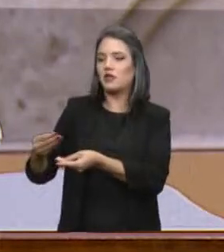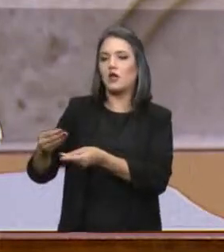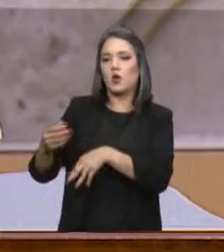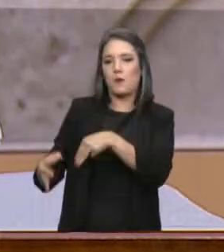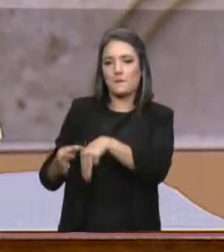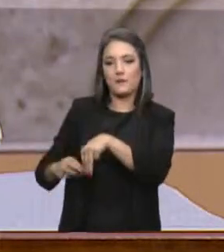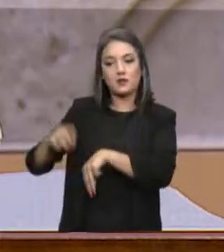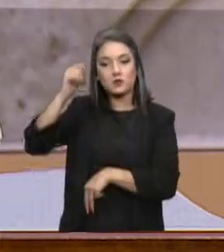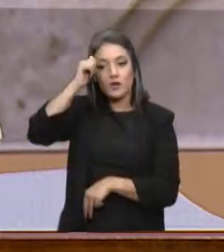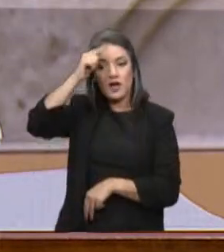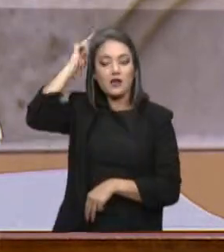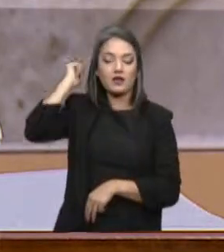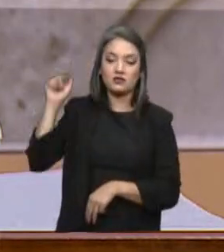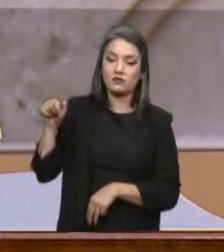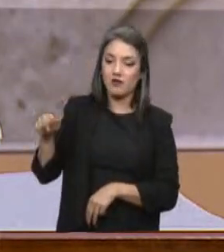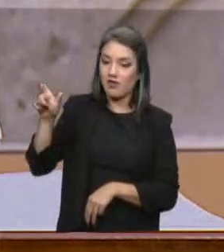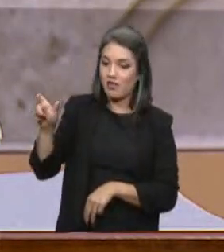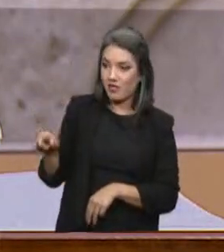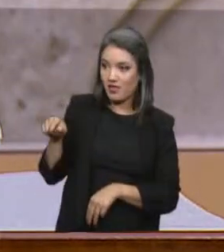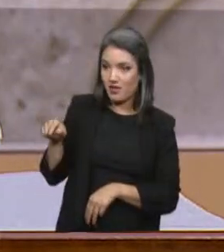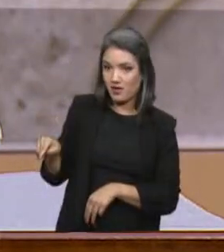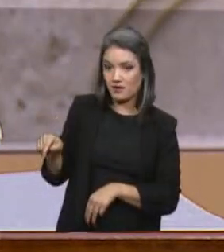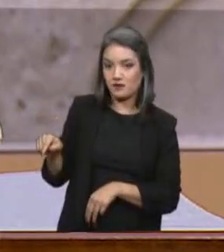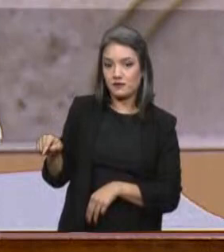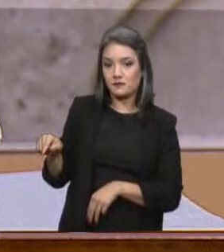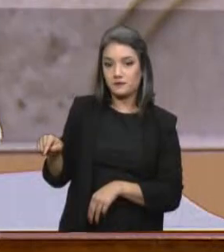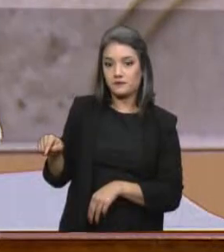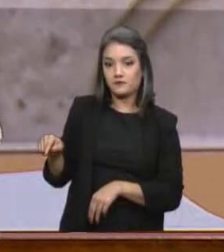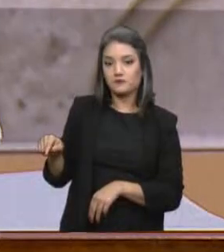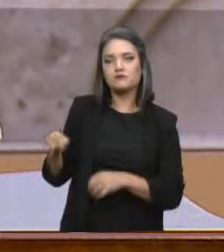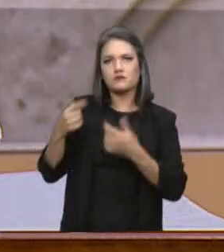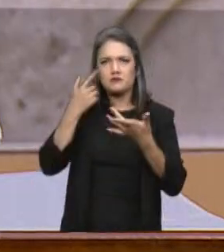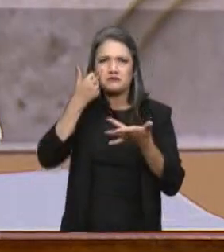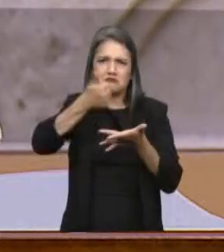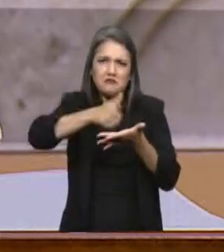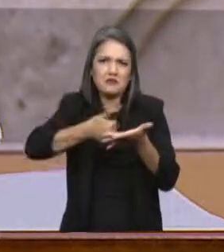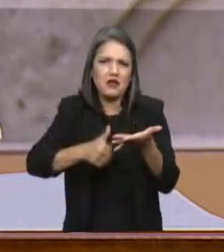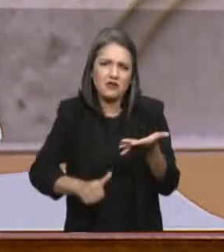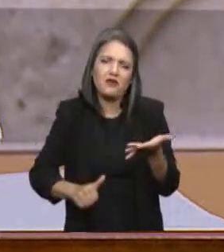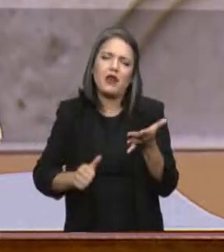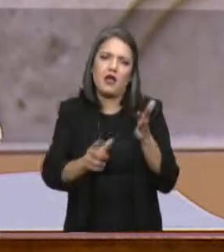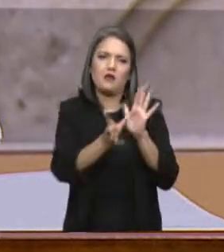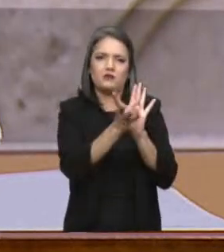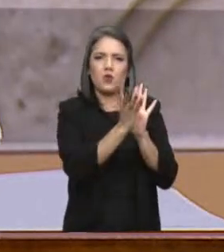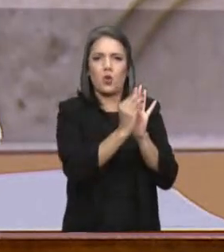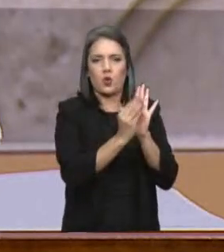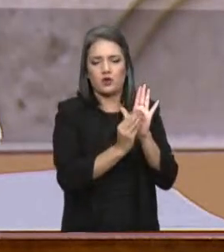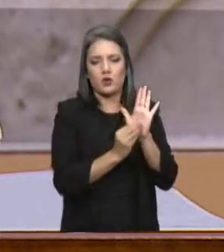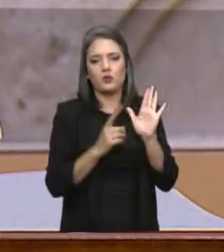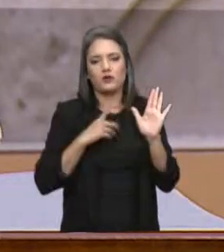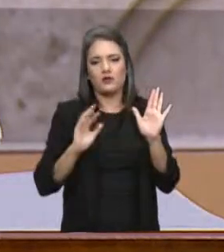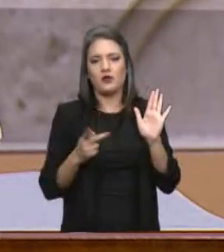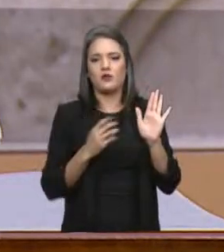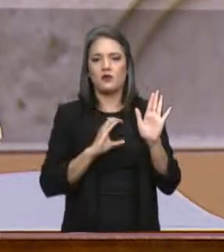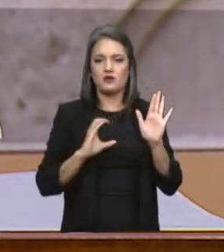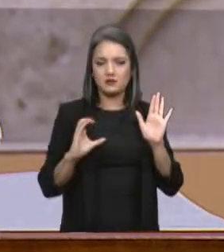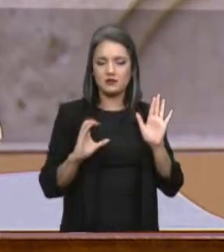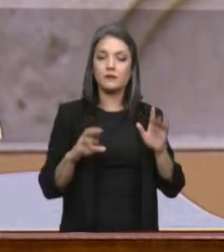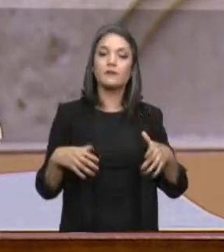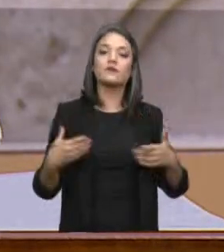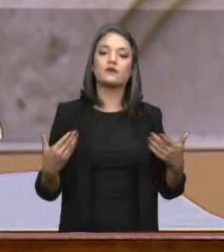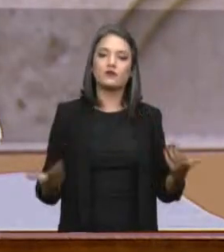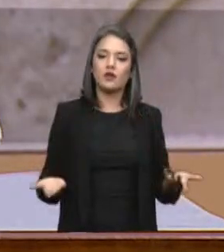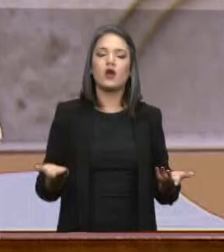para o exame dos enfim das alegações contidas nesses habeas corpus e